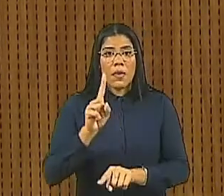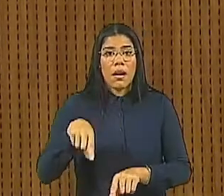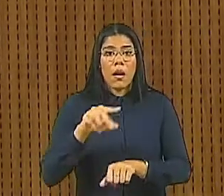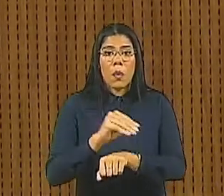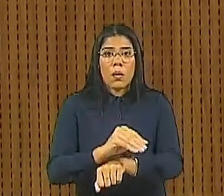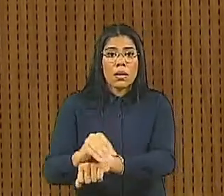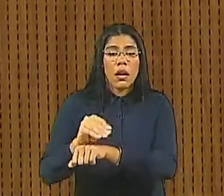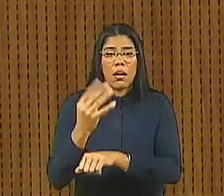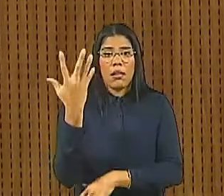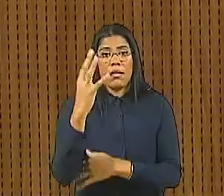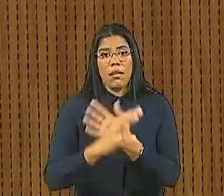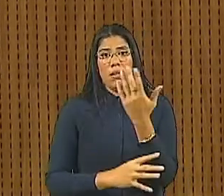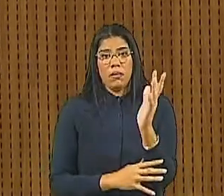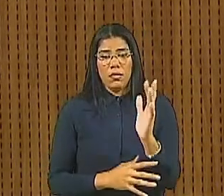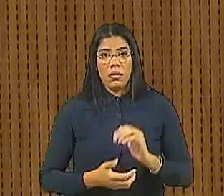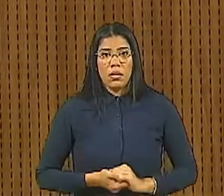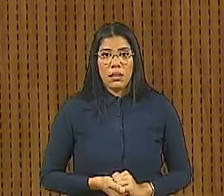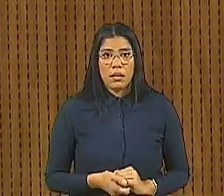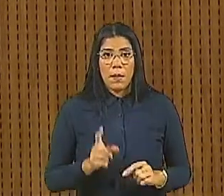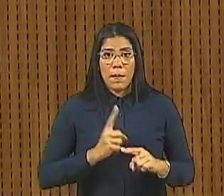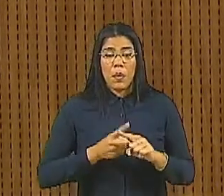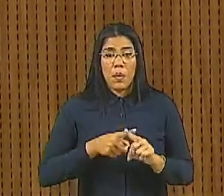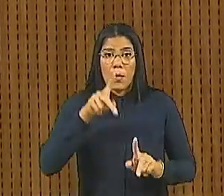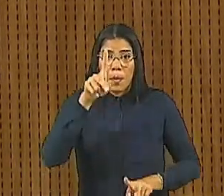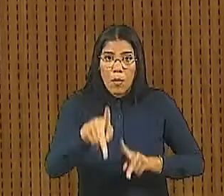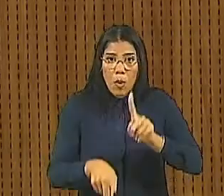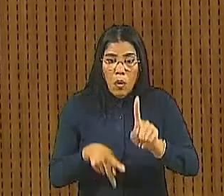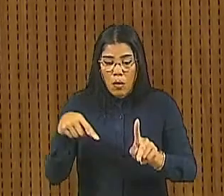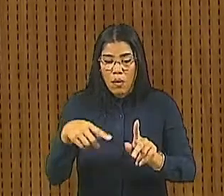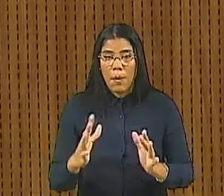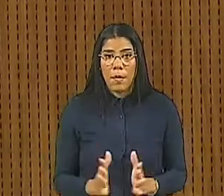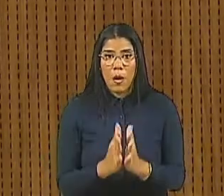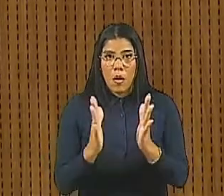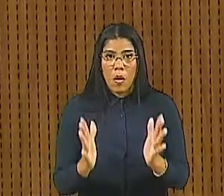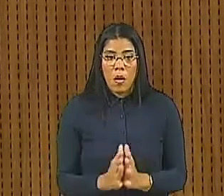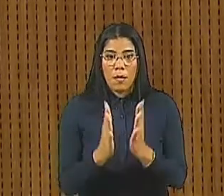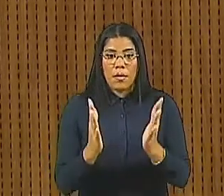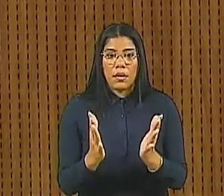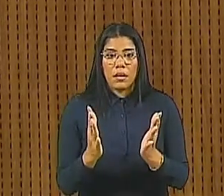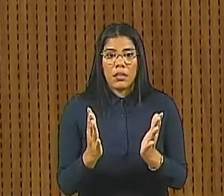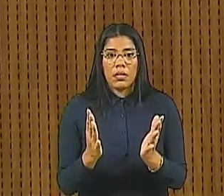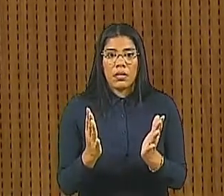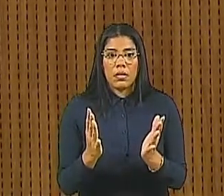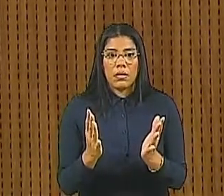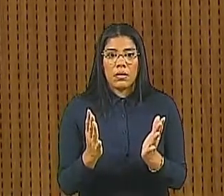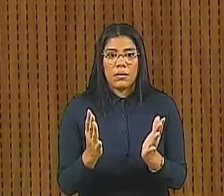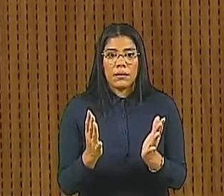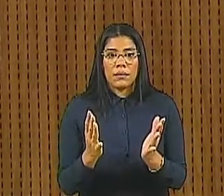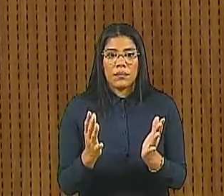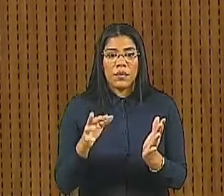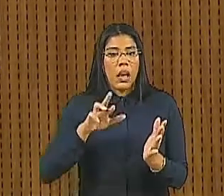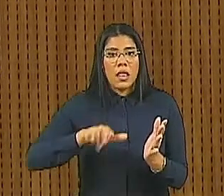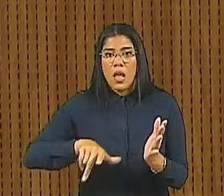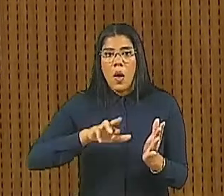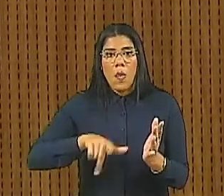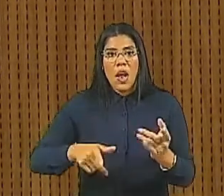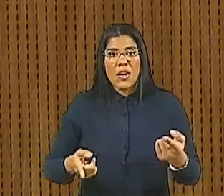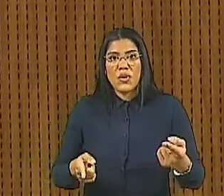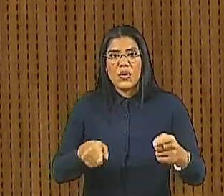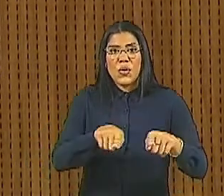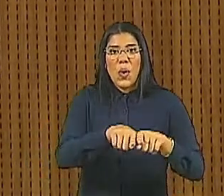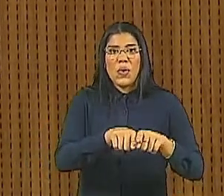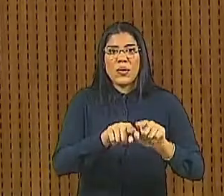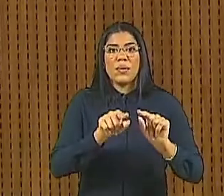Essa é a sabedoria. Porque o povo mais pobre, ele não está sócio do grande